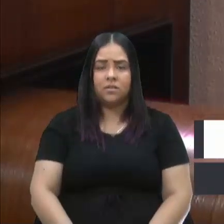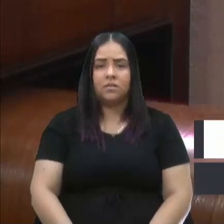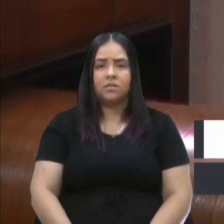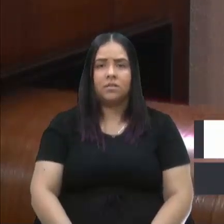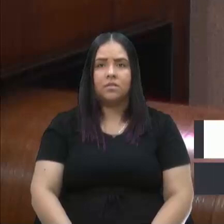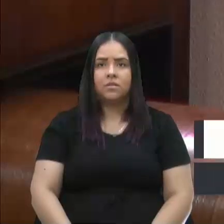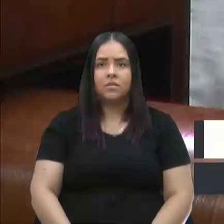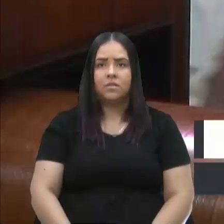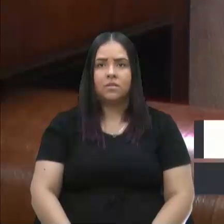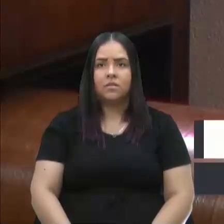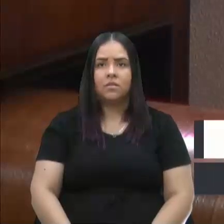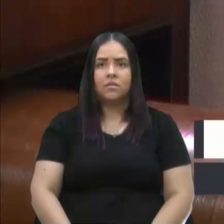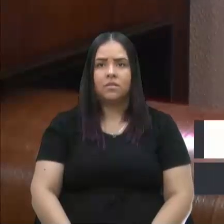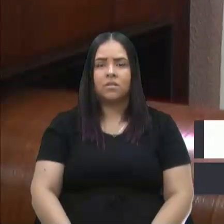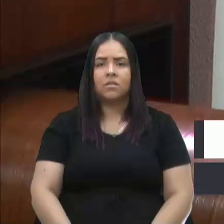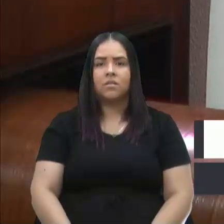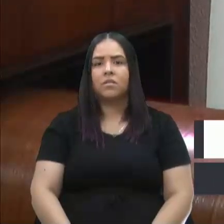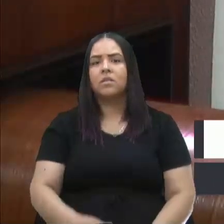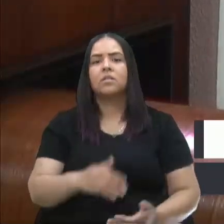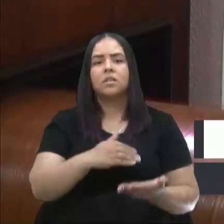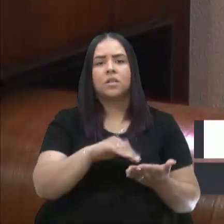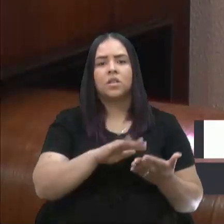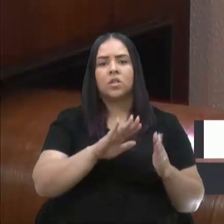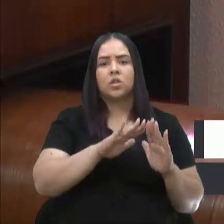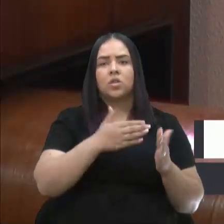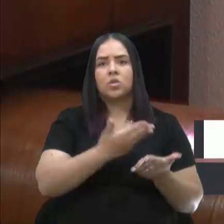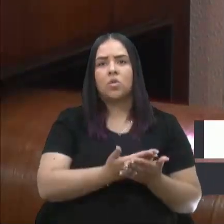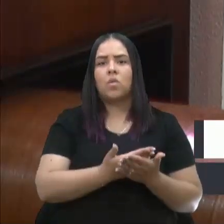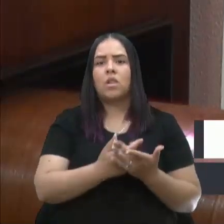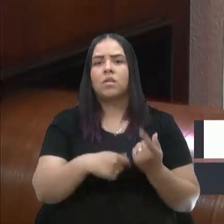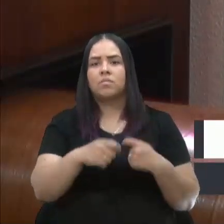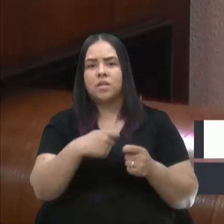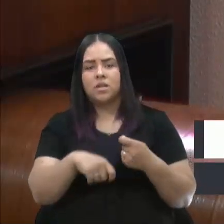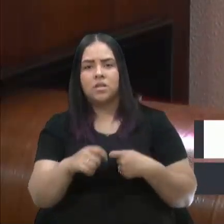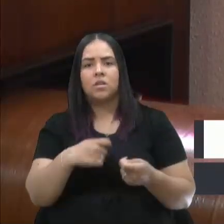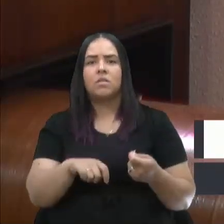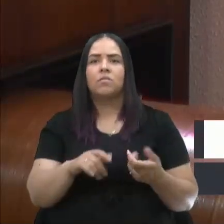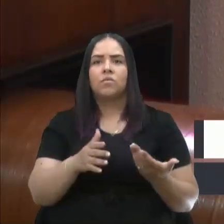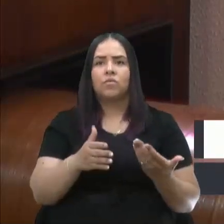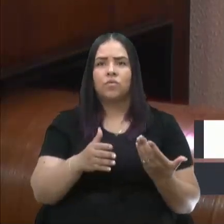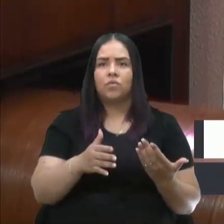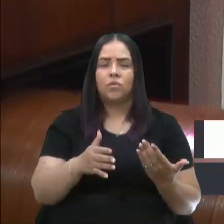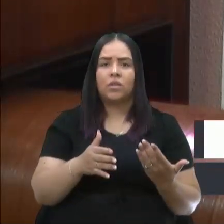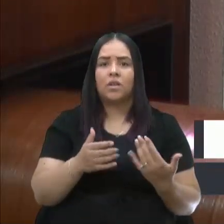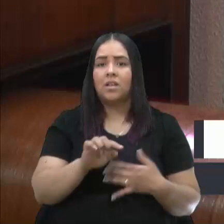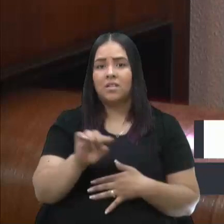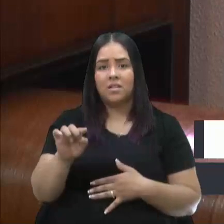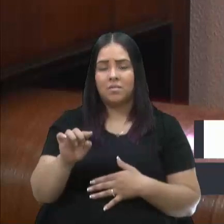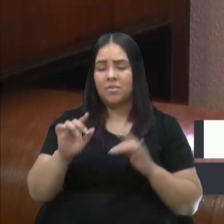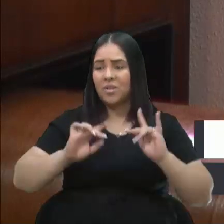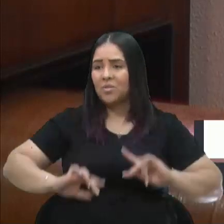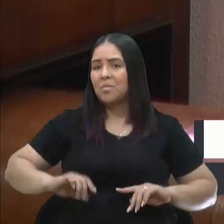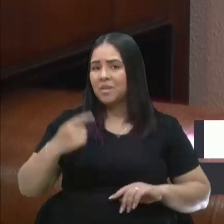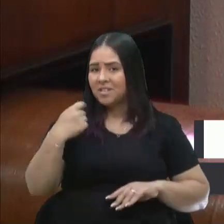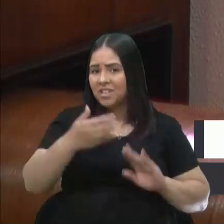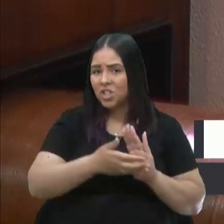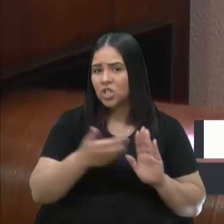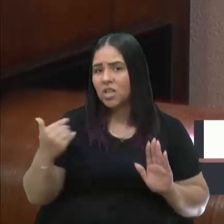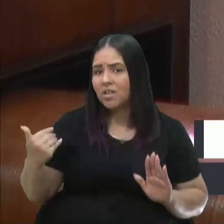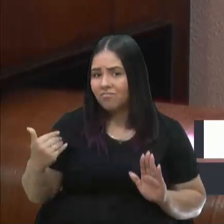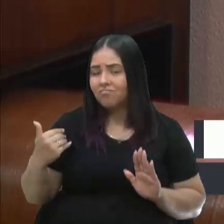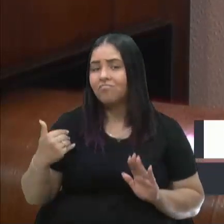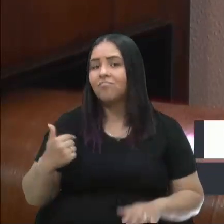Auxiliar de saúde bucal, secretário de escola, agente administrativo, esse pessoal precisa ser isento. Então,